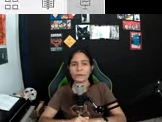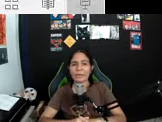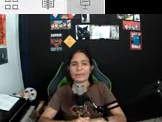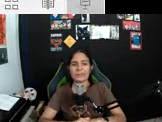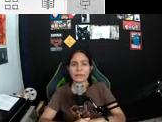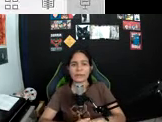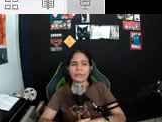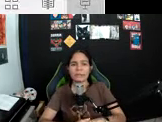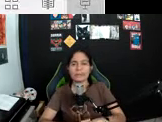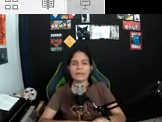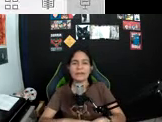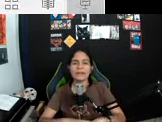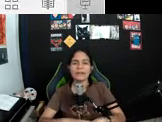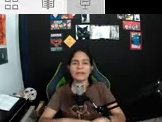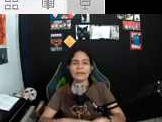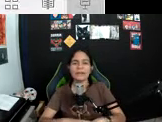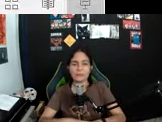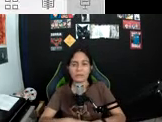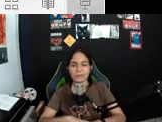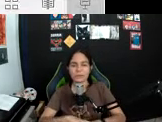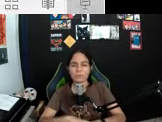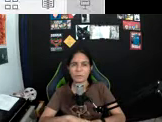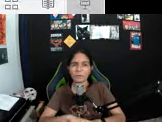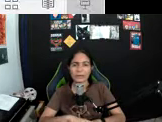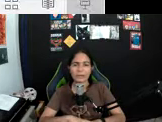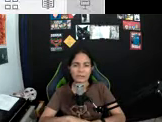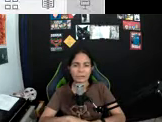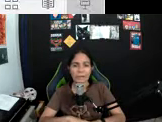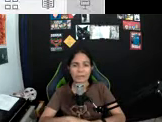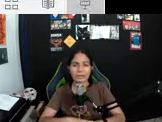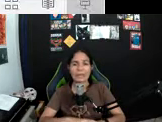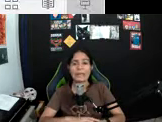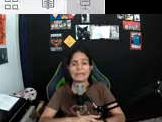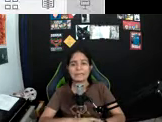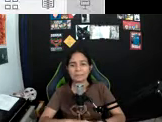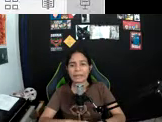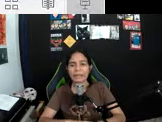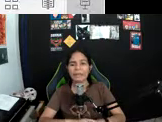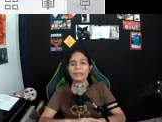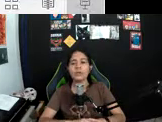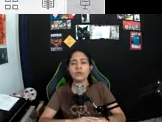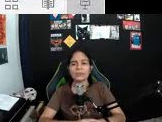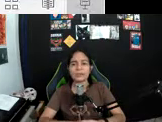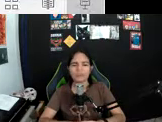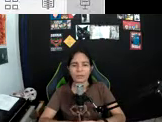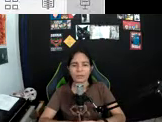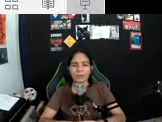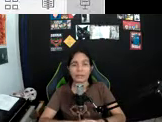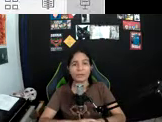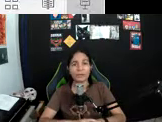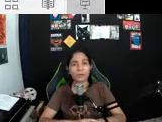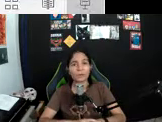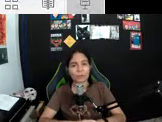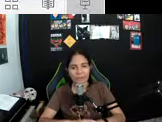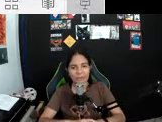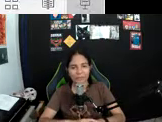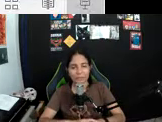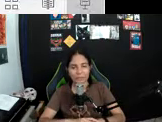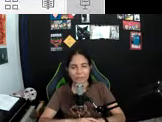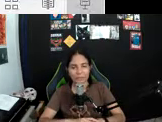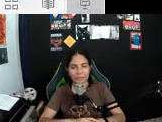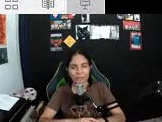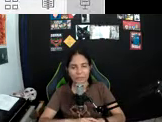considerando que o COFEN respeita a liberdade de expressão dos profissionais de enfermagem e espera que usem as mídias sociais com